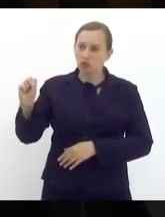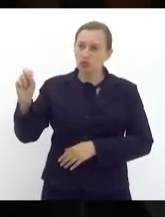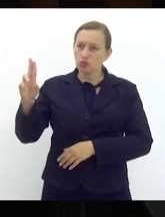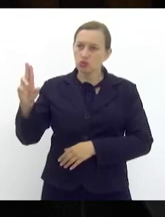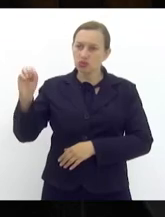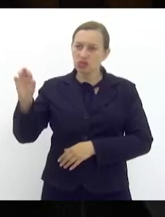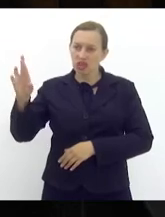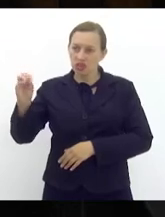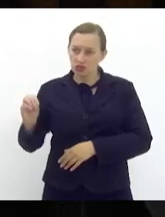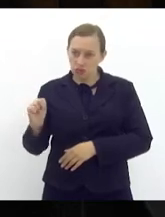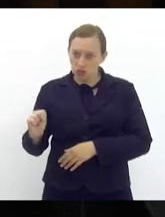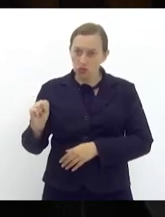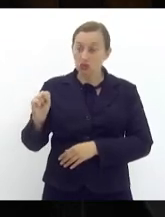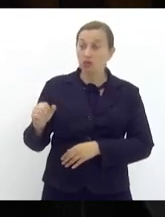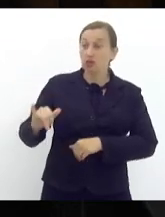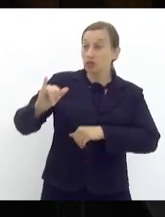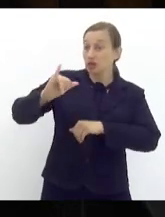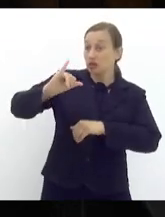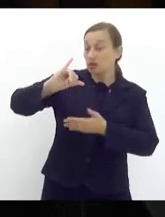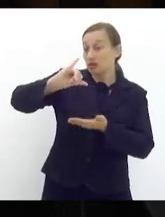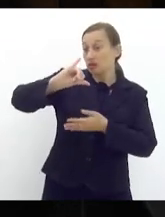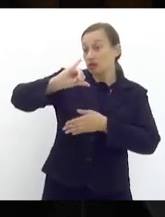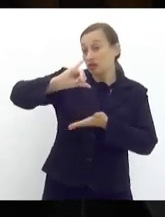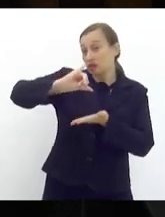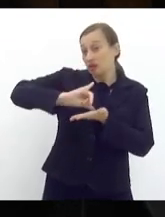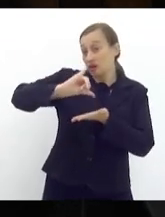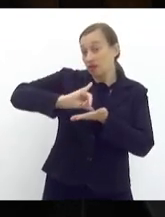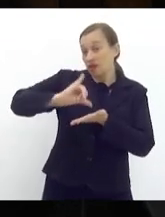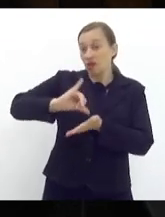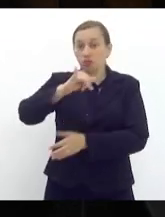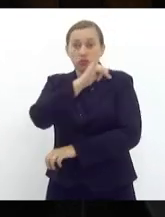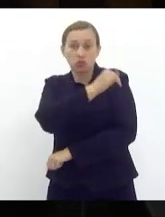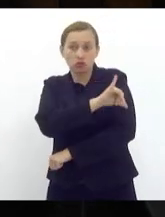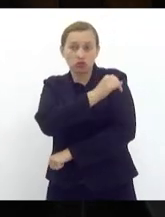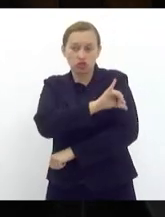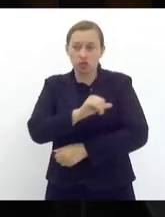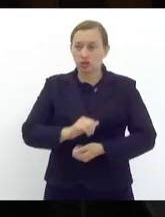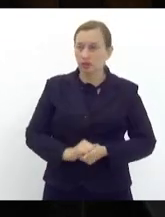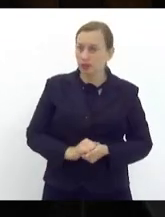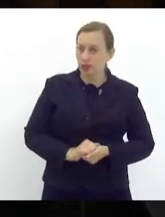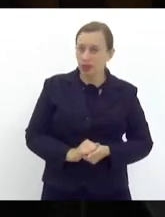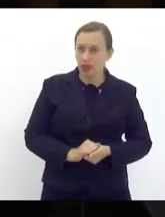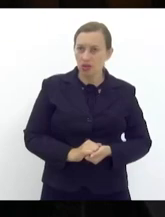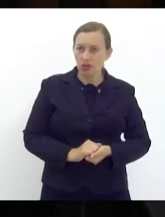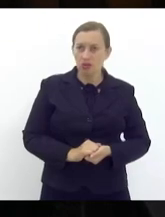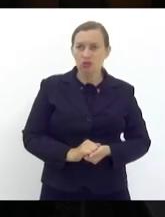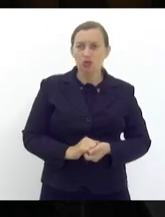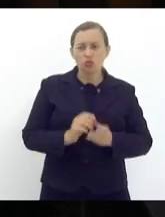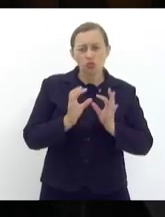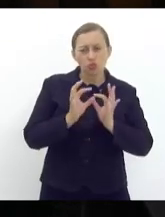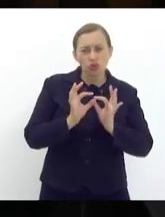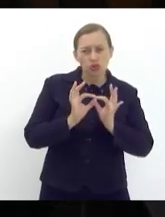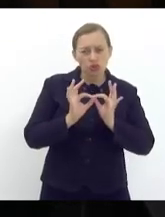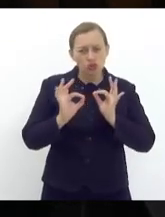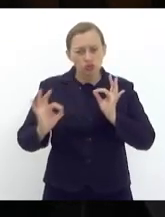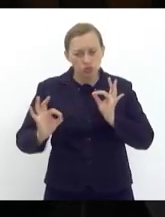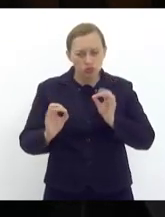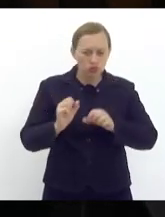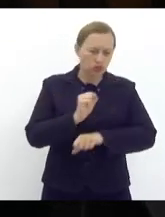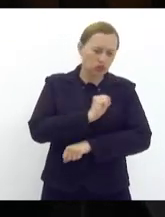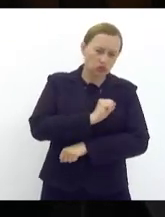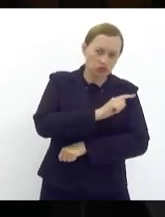que fica na capital do Rio de Janeiro, um pouco distante de São